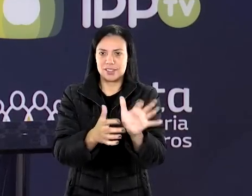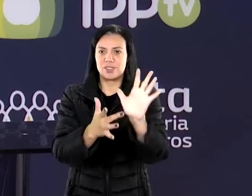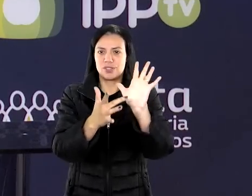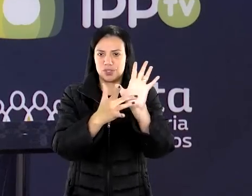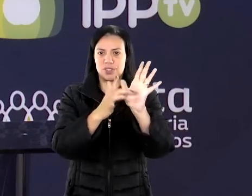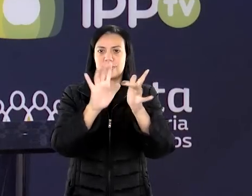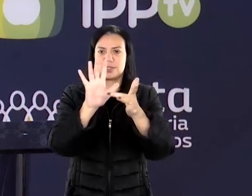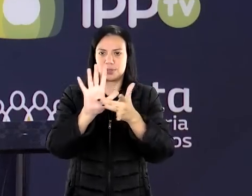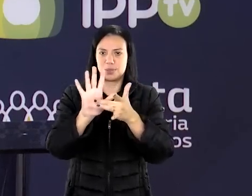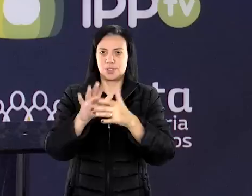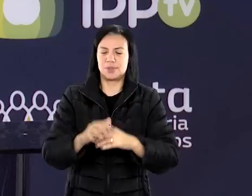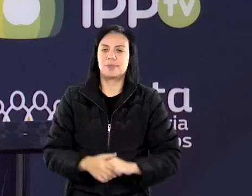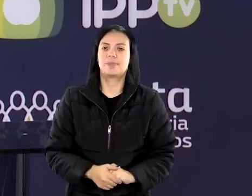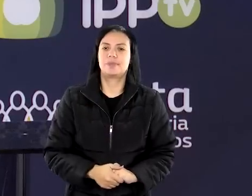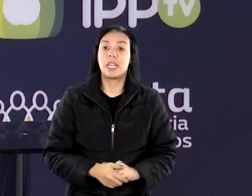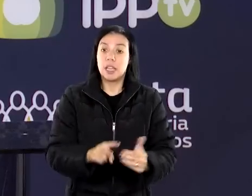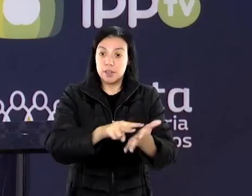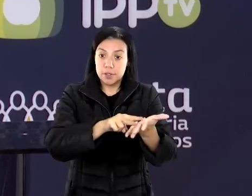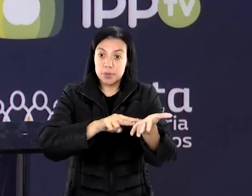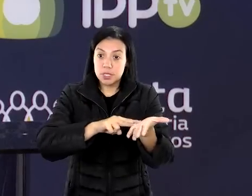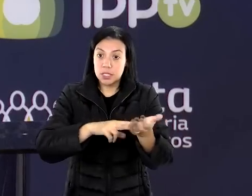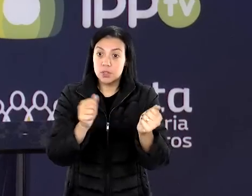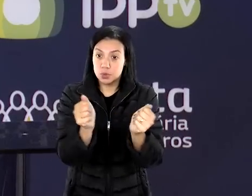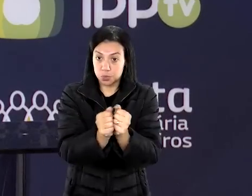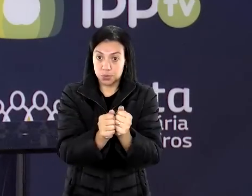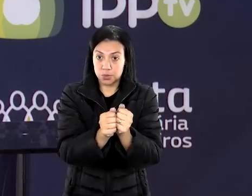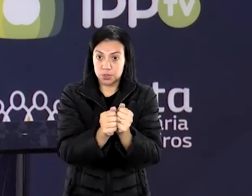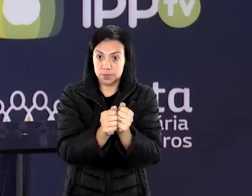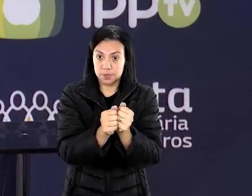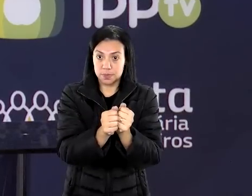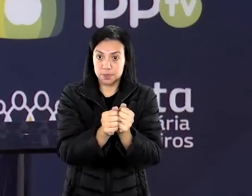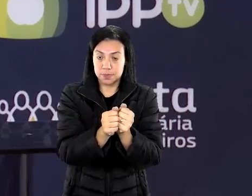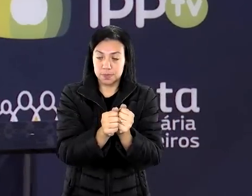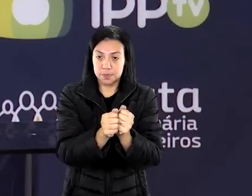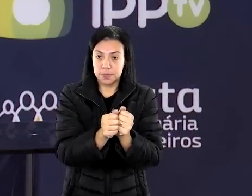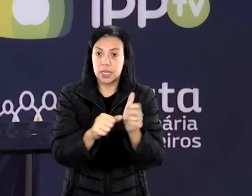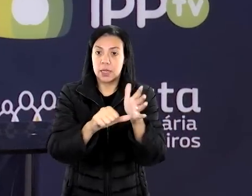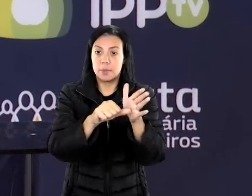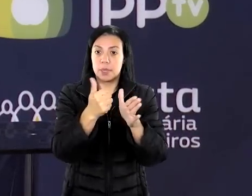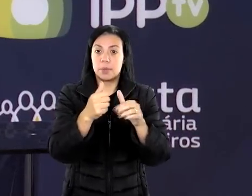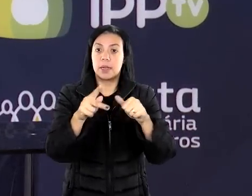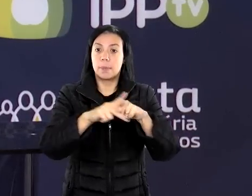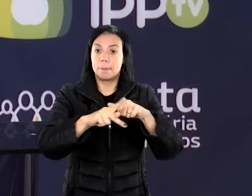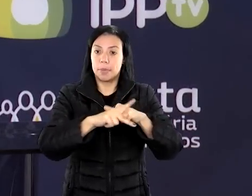Jesus. Abra a sua Bíblia, por favor, em 1 Pedro, capítulo 2, 21.